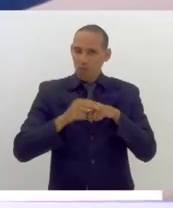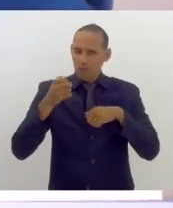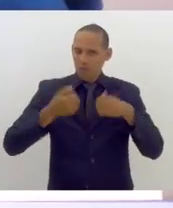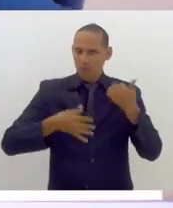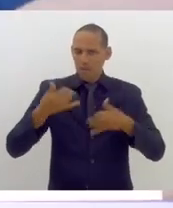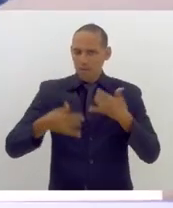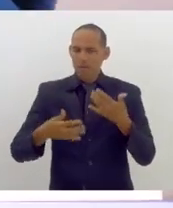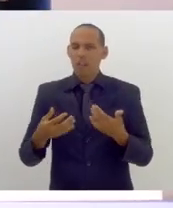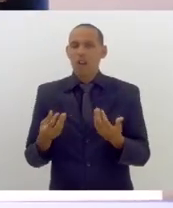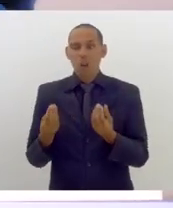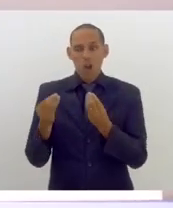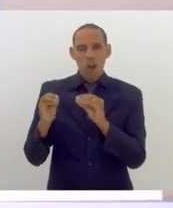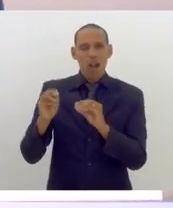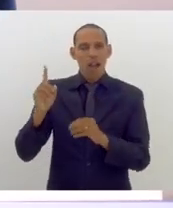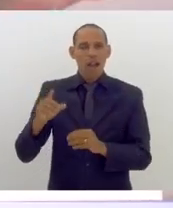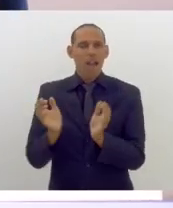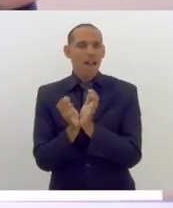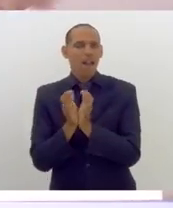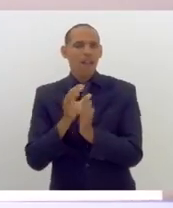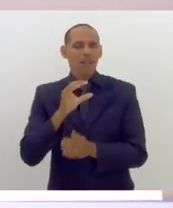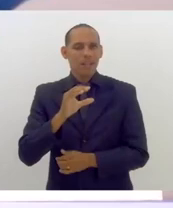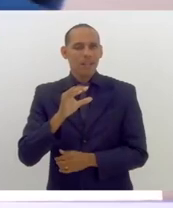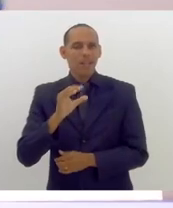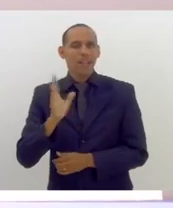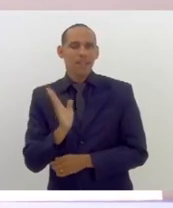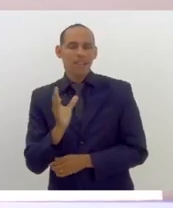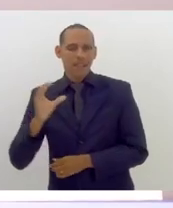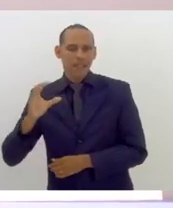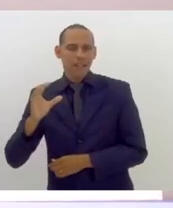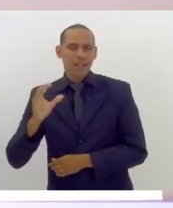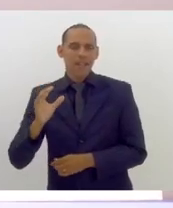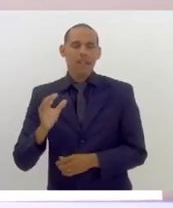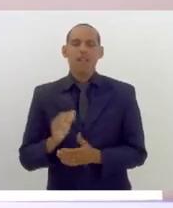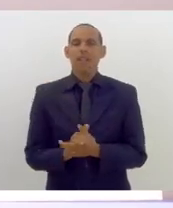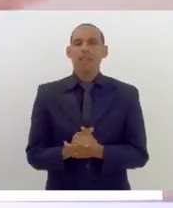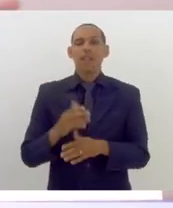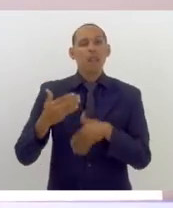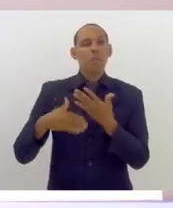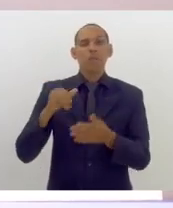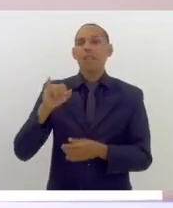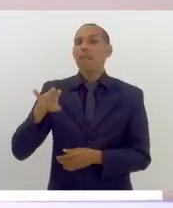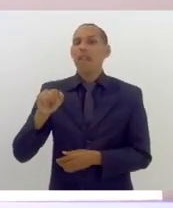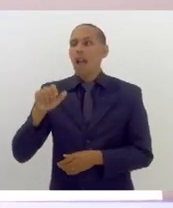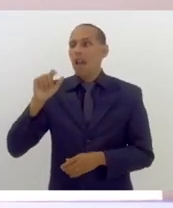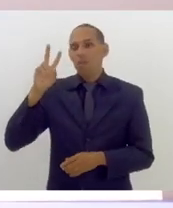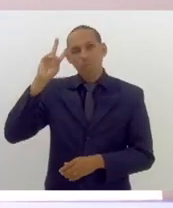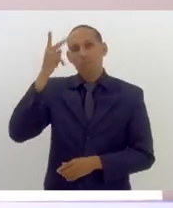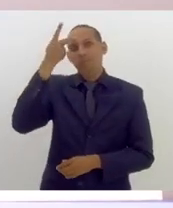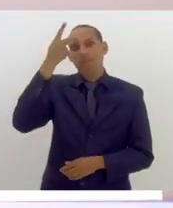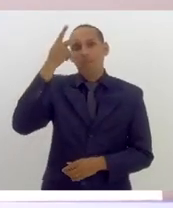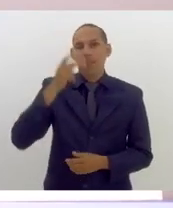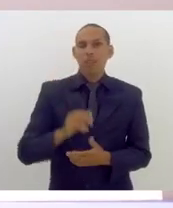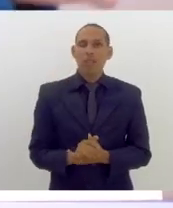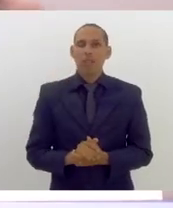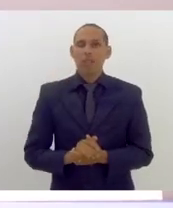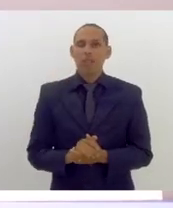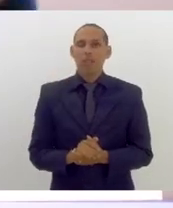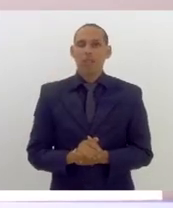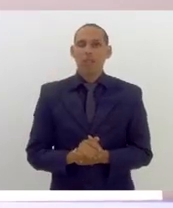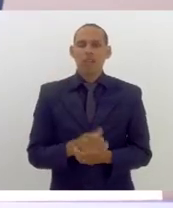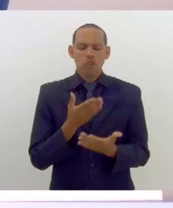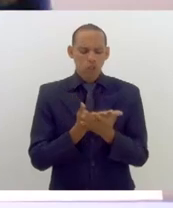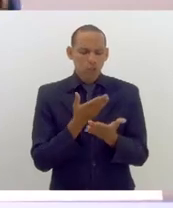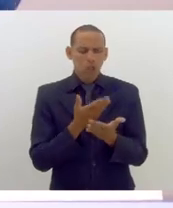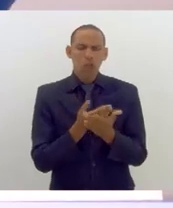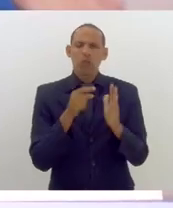colocaram como é classe 6C logo depois o Enéa mudou de ideia o que é se elaborado